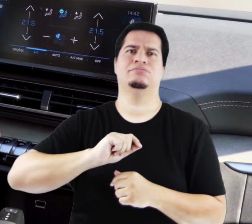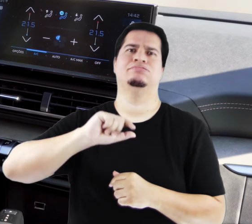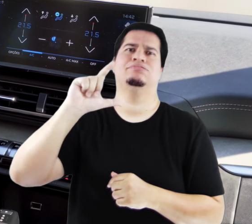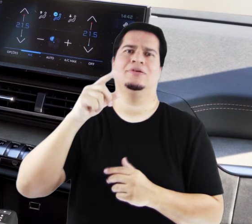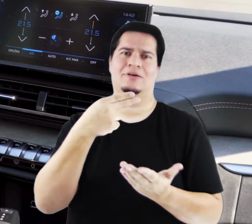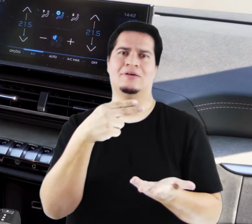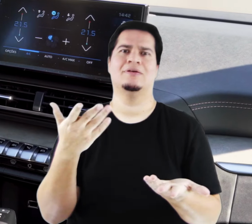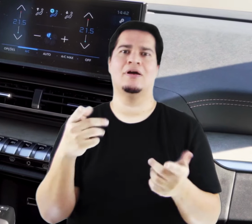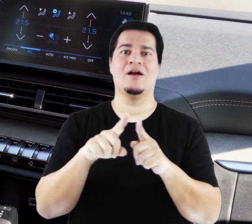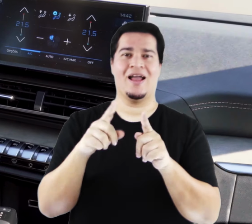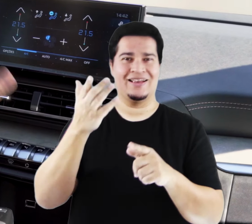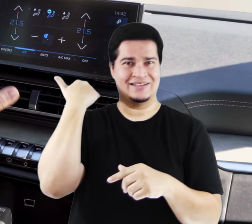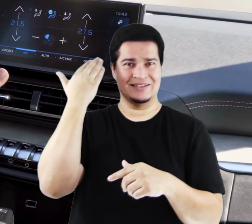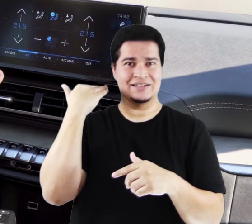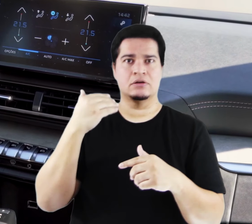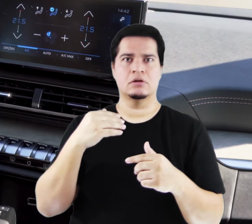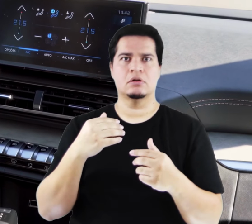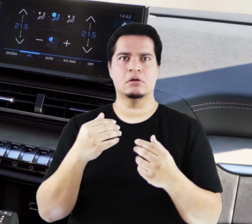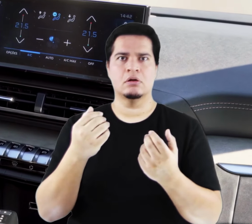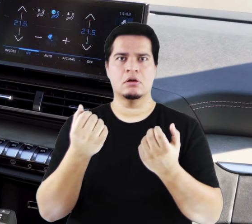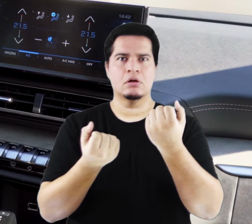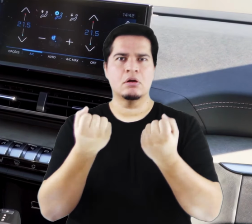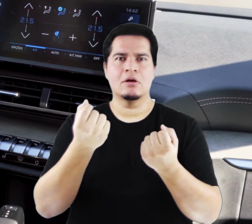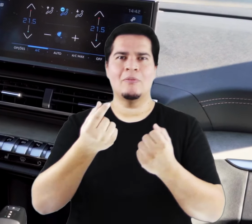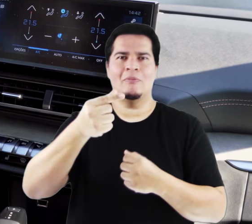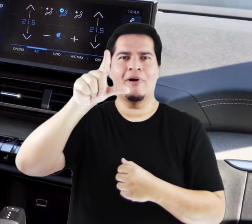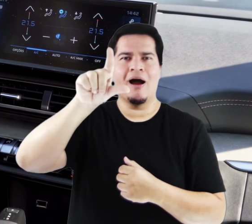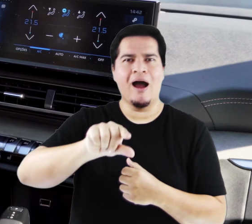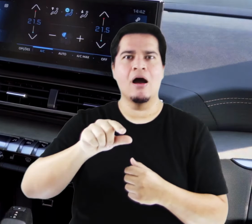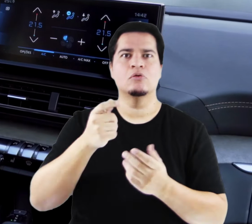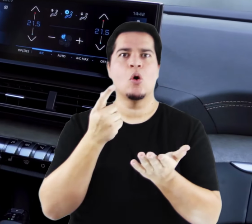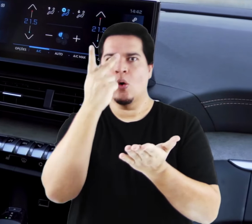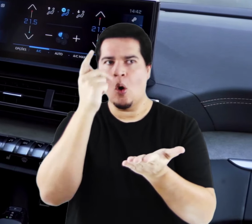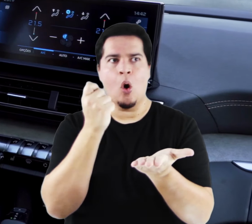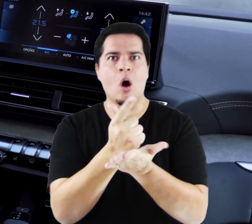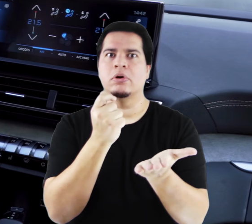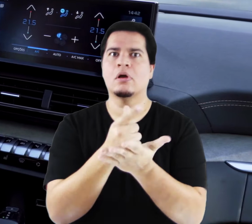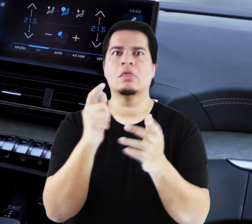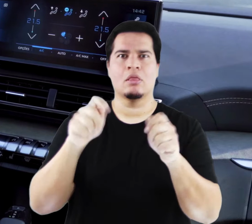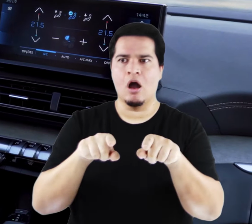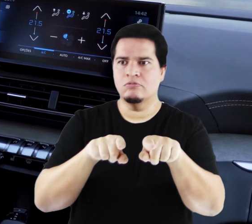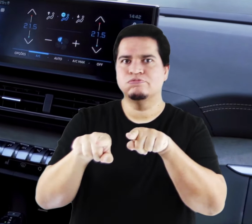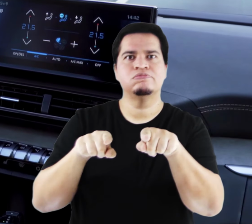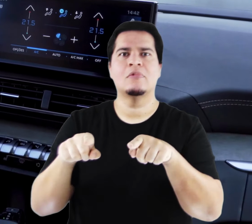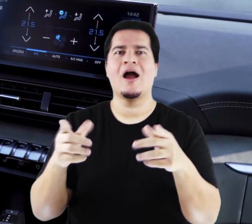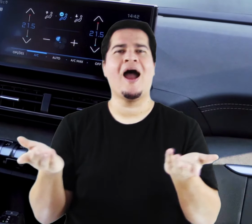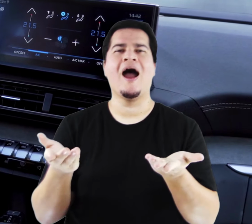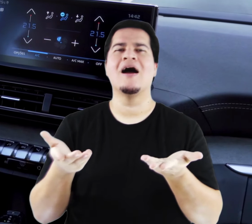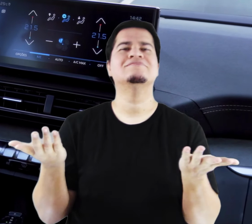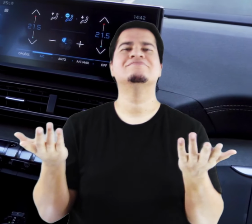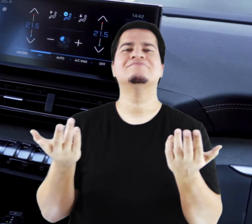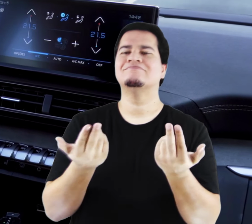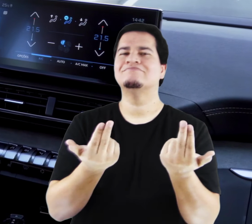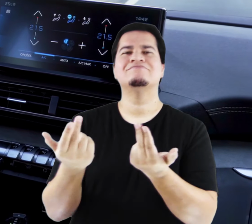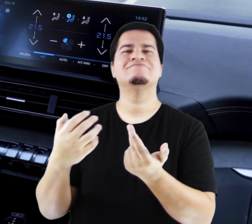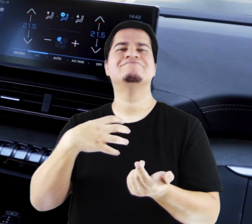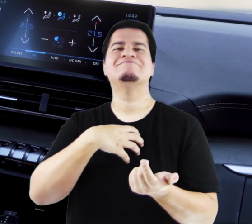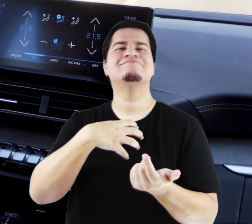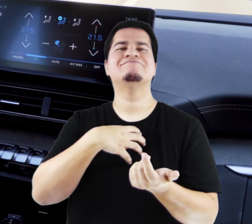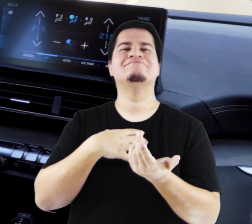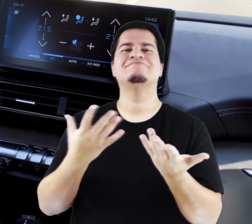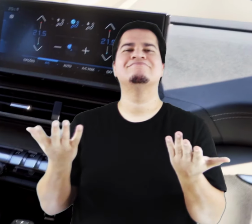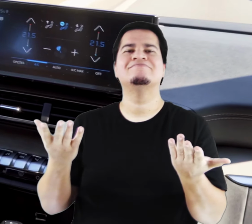da França, ele fica nessa desvantagem competitiva, ele perde um diferencial de mercado que ele tinha antes, né? Que ele oferecia tudo isso antes, só que num valor